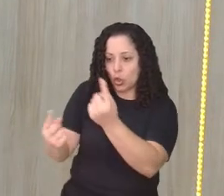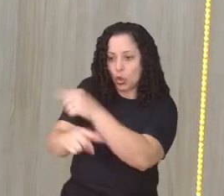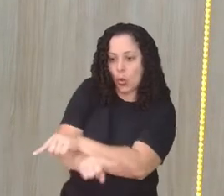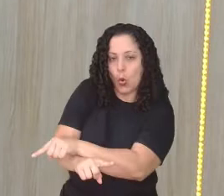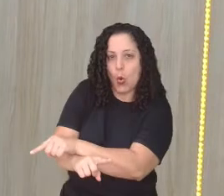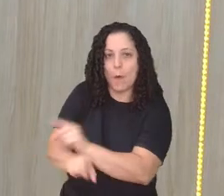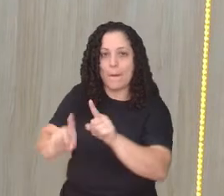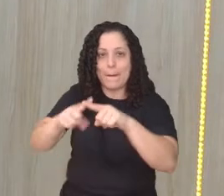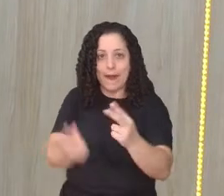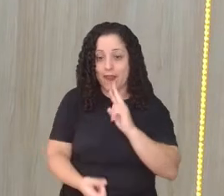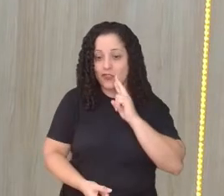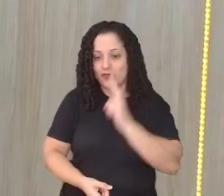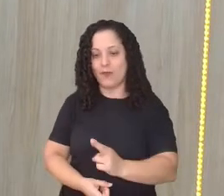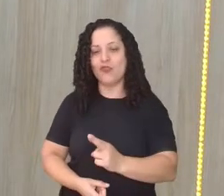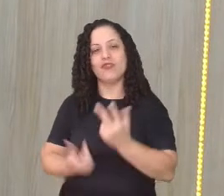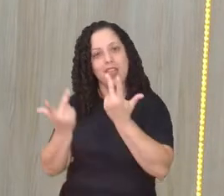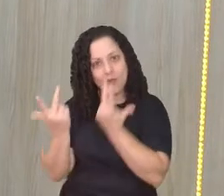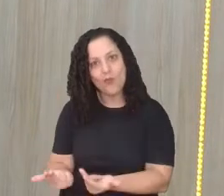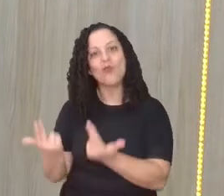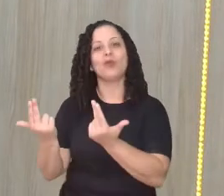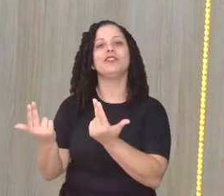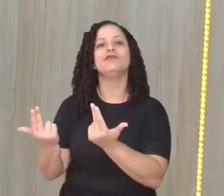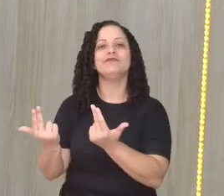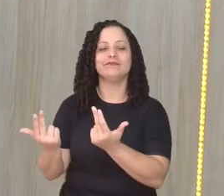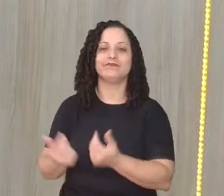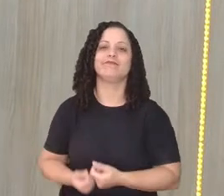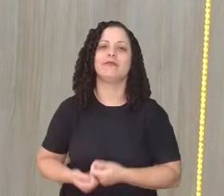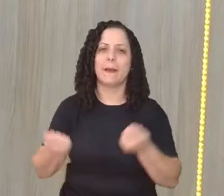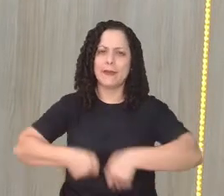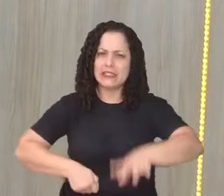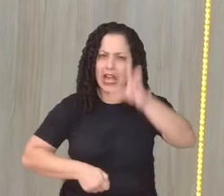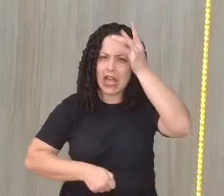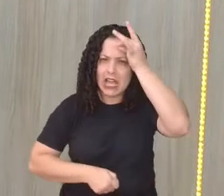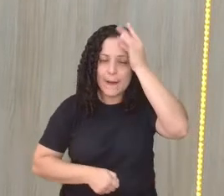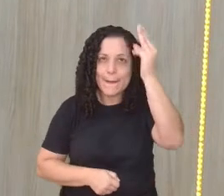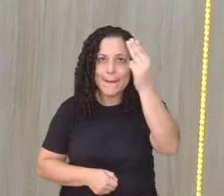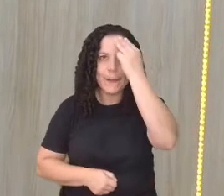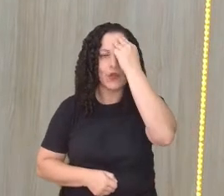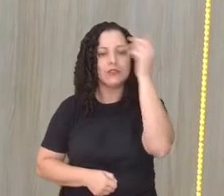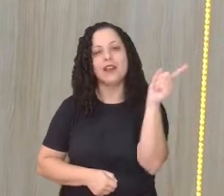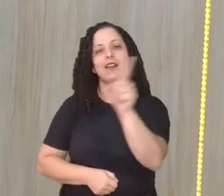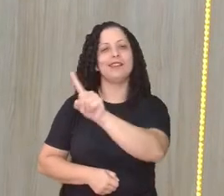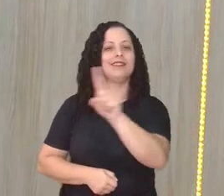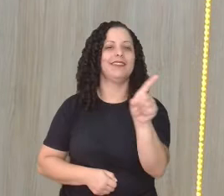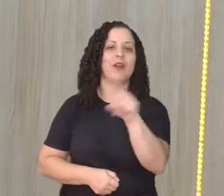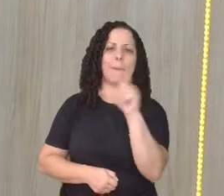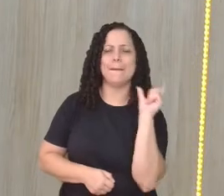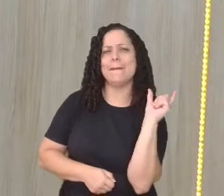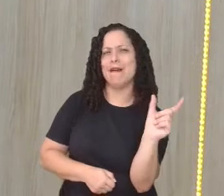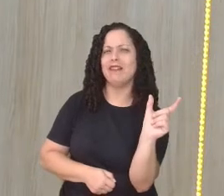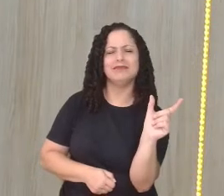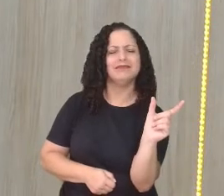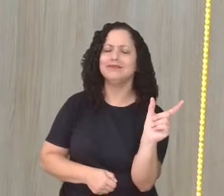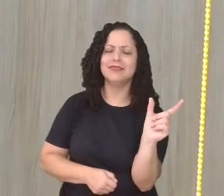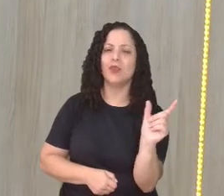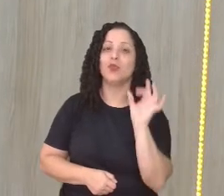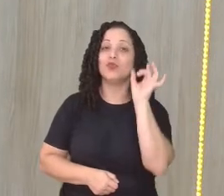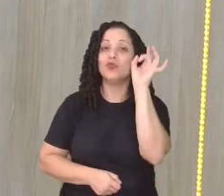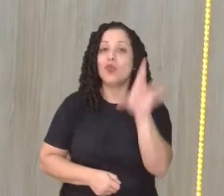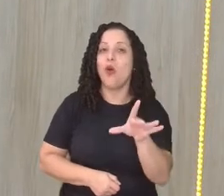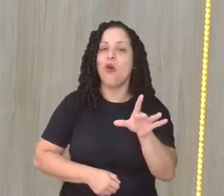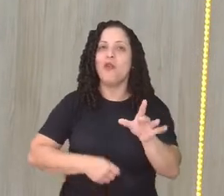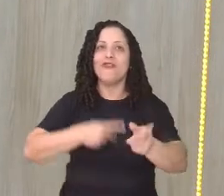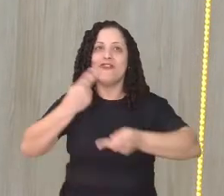não altera o resultado. Preciso decorar essa palavra, professora? Não, não, não. Eu vou sempre